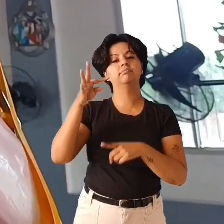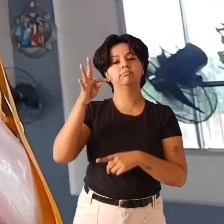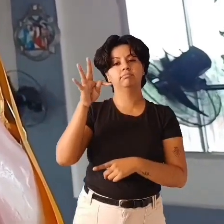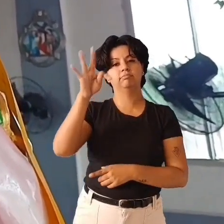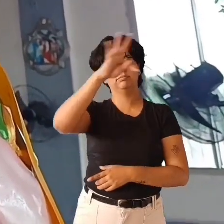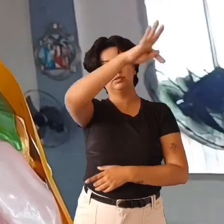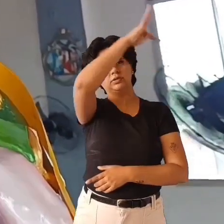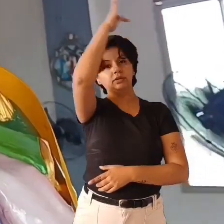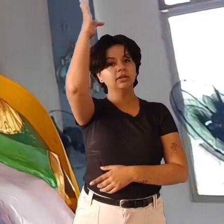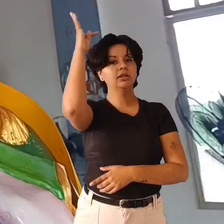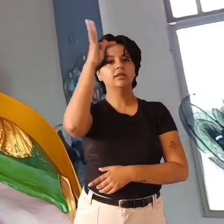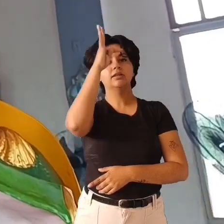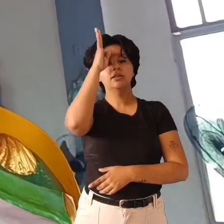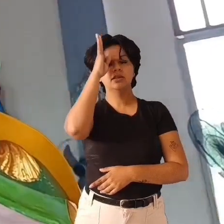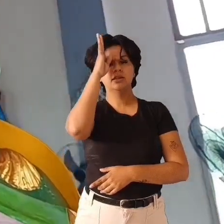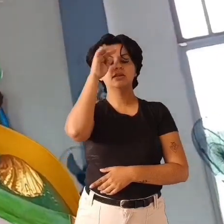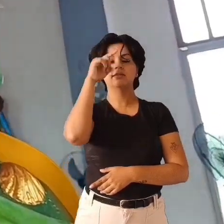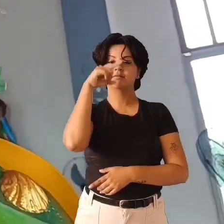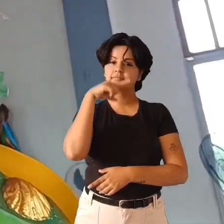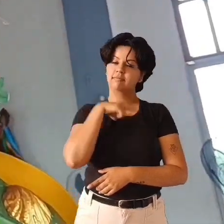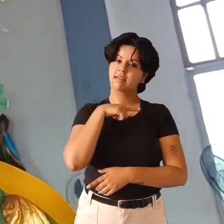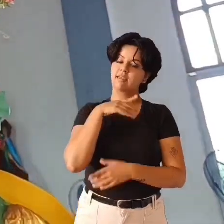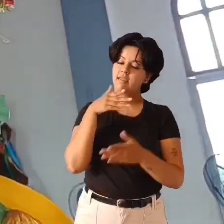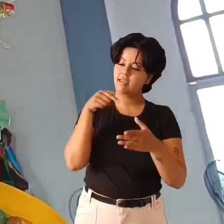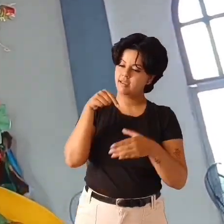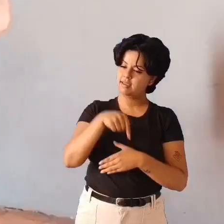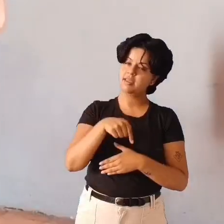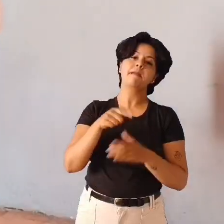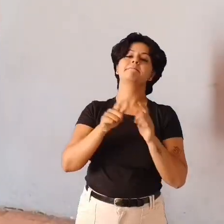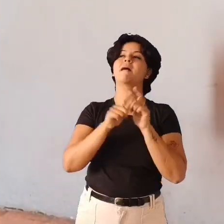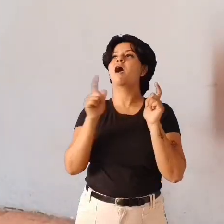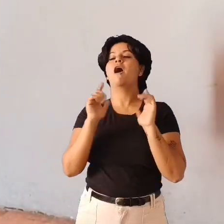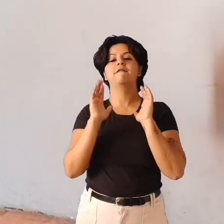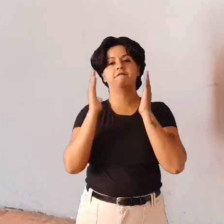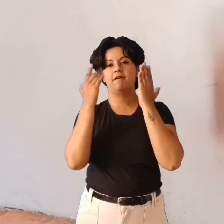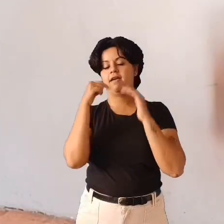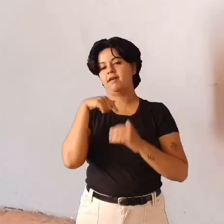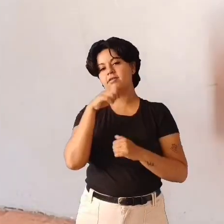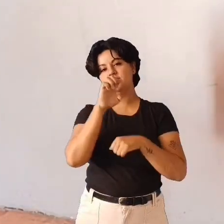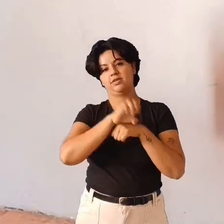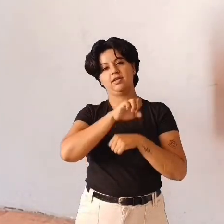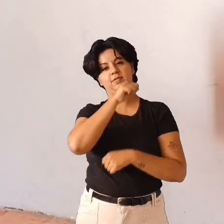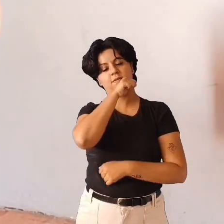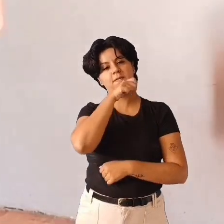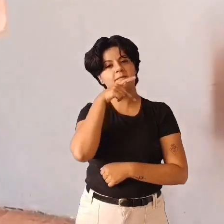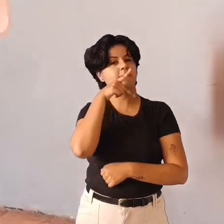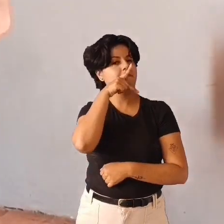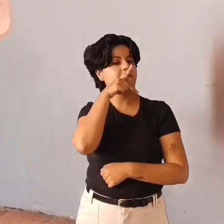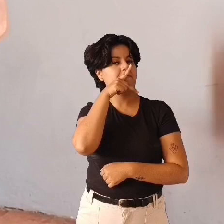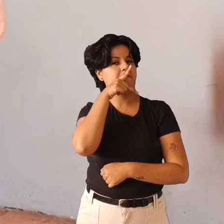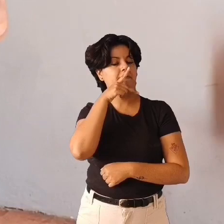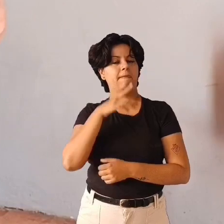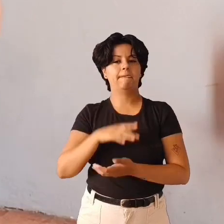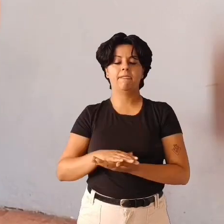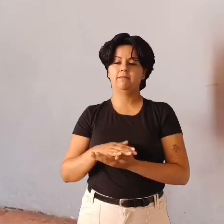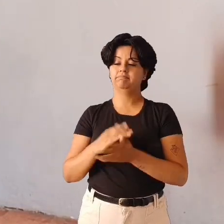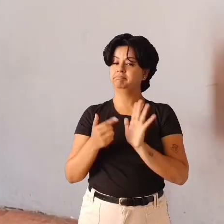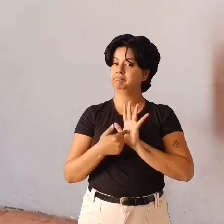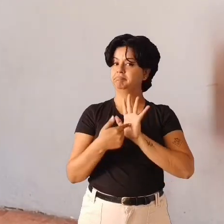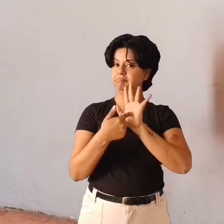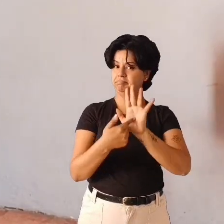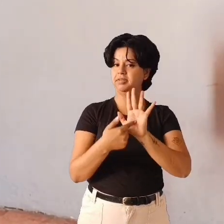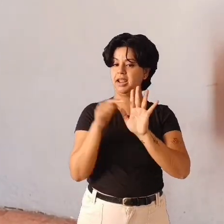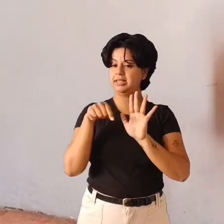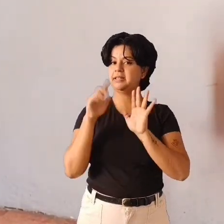festas do estado do Amapá. E dentro dessa postura, né, a festa de São Tiago ela se